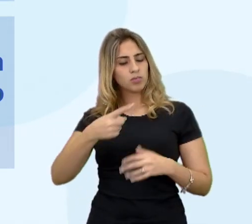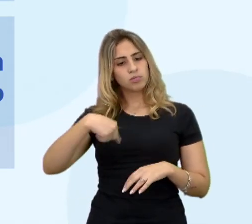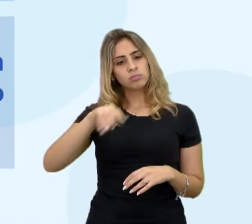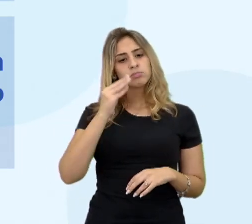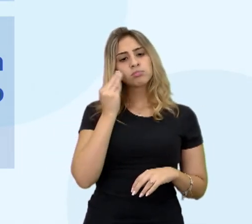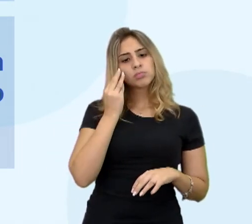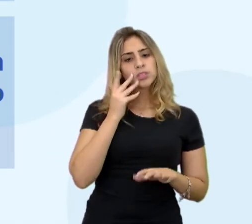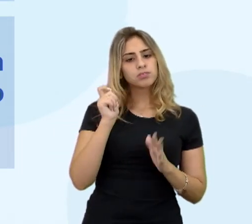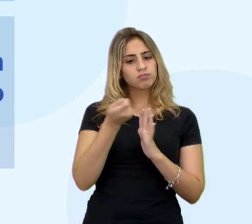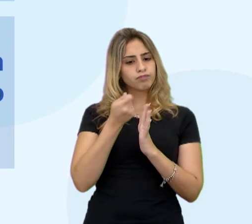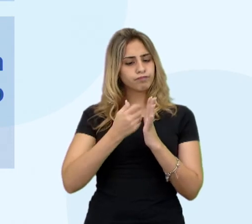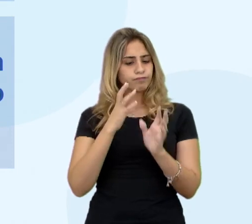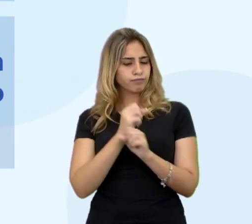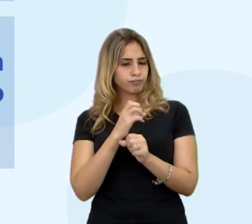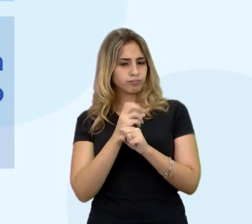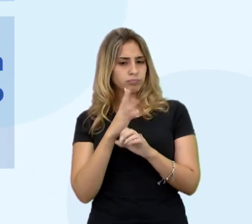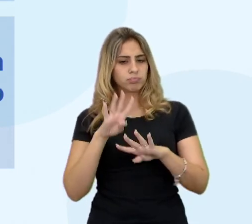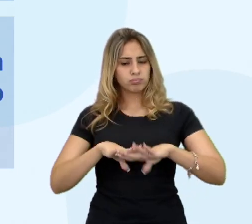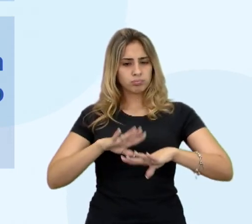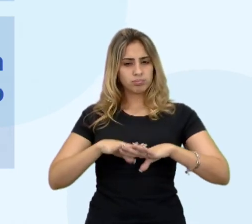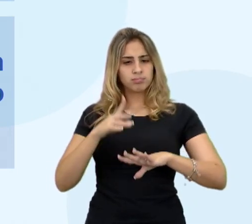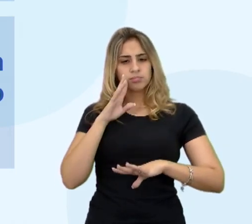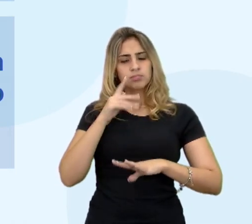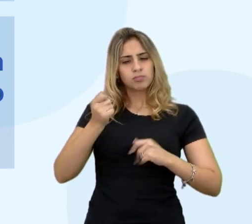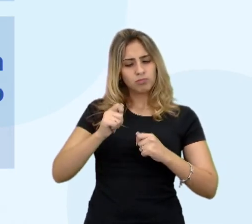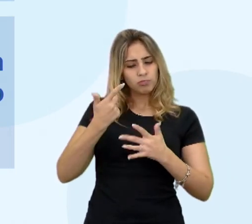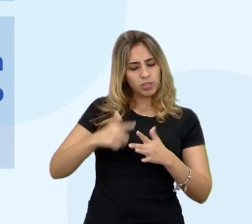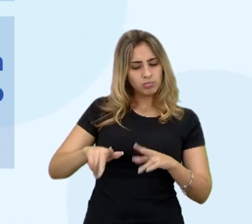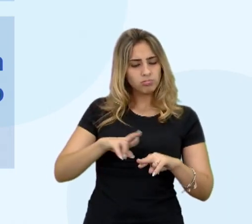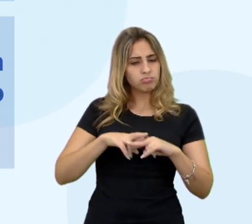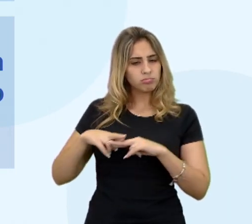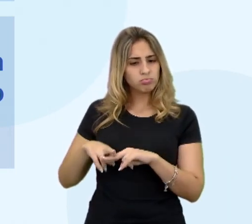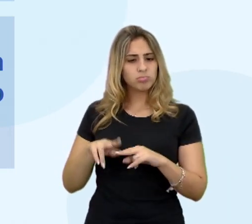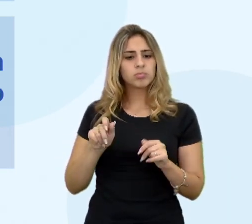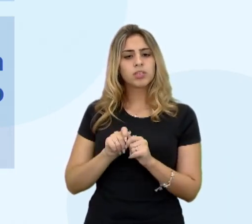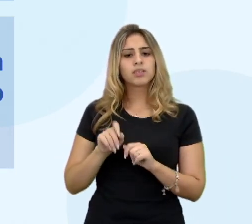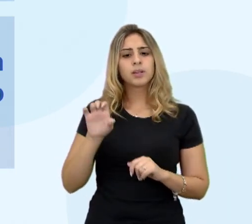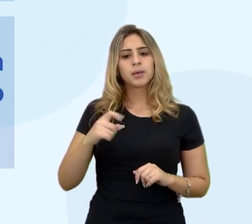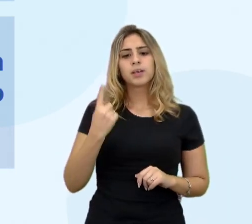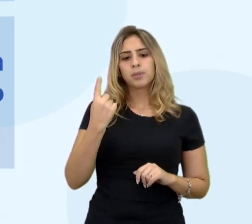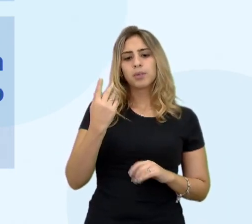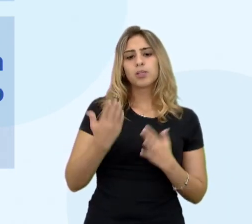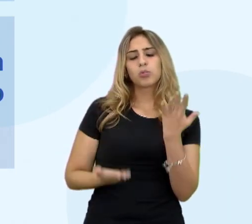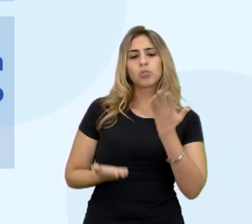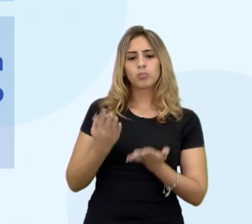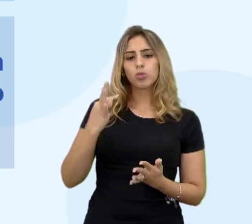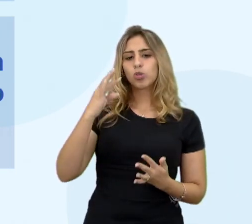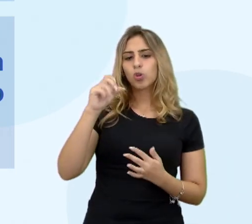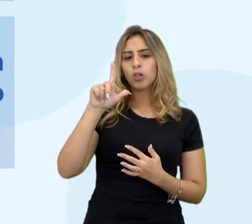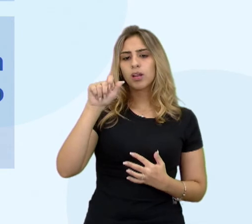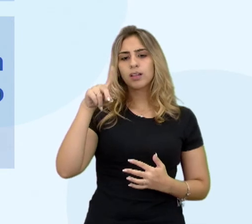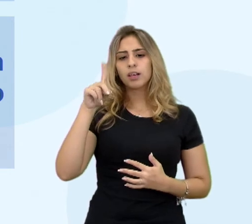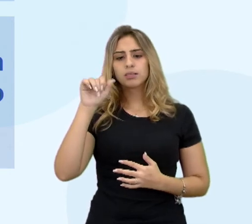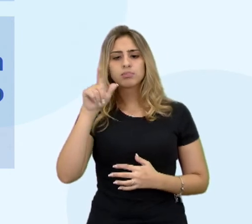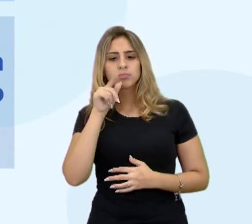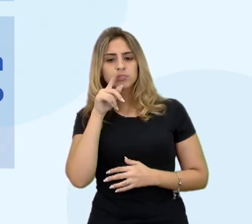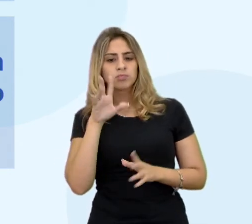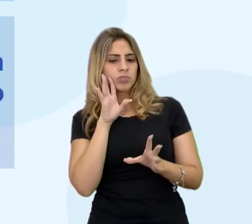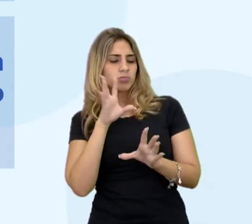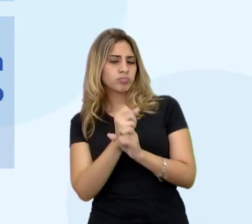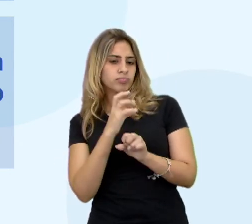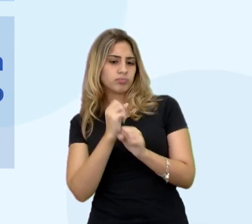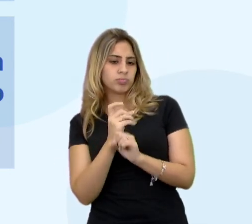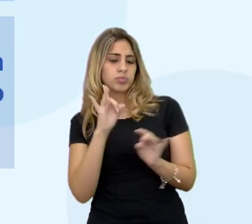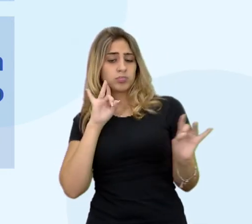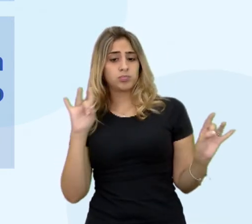tentem refazer esse cálculo para uma quantidade de água muito superior. Vai pegar 1 tonelada de água e vai fazer aquele cálculo todo, tá?